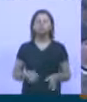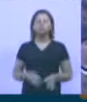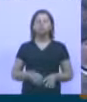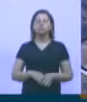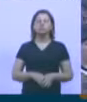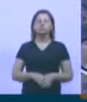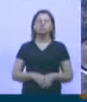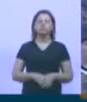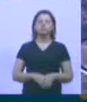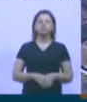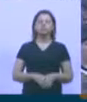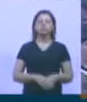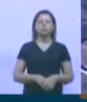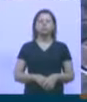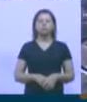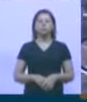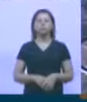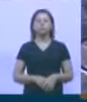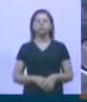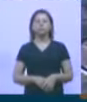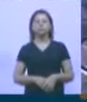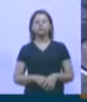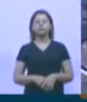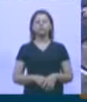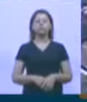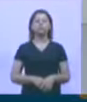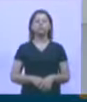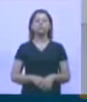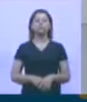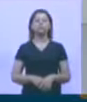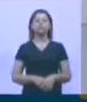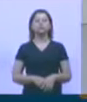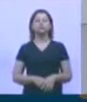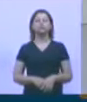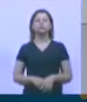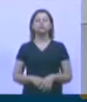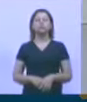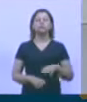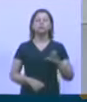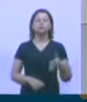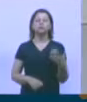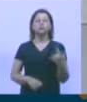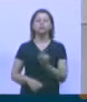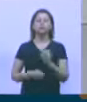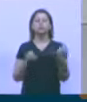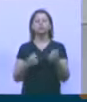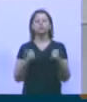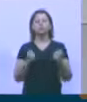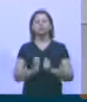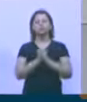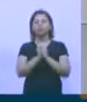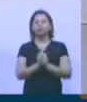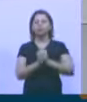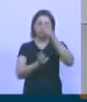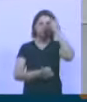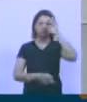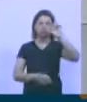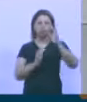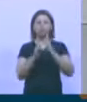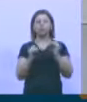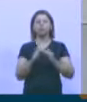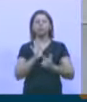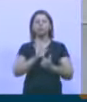not our emotional symptoms, but our emotional sicknesses. Então nós precisamos orar ao Senhor para que nos